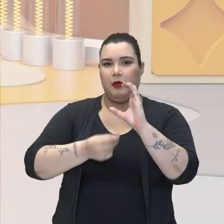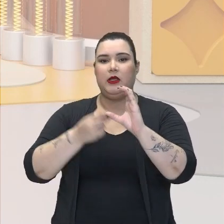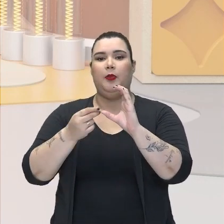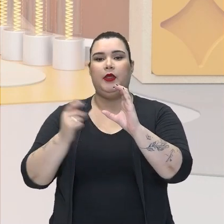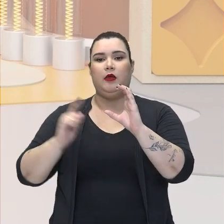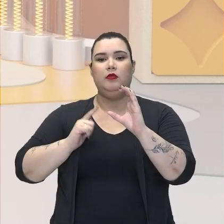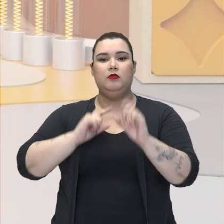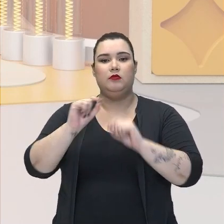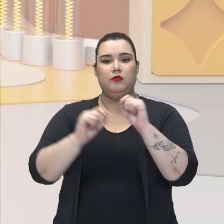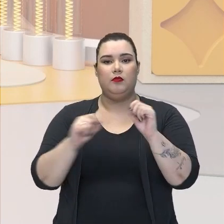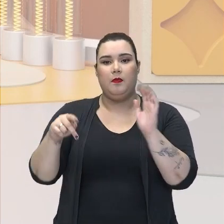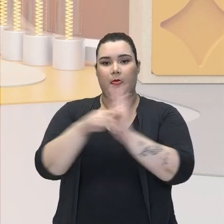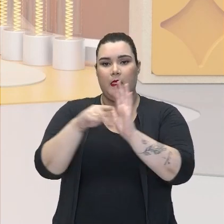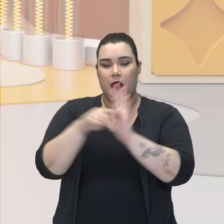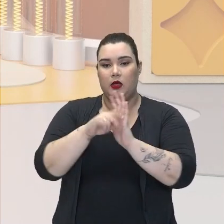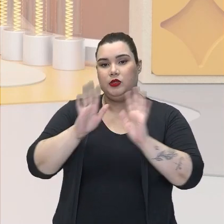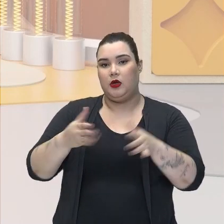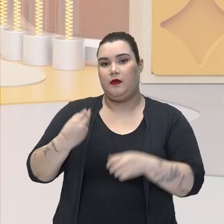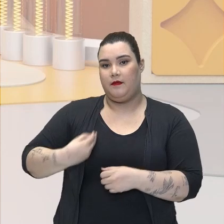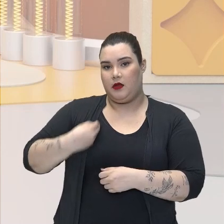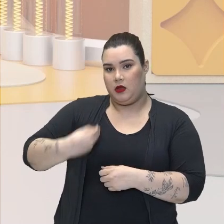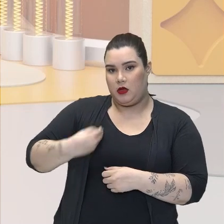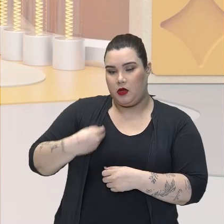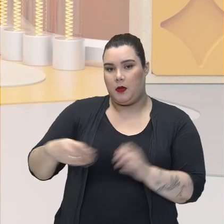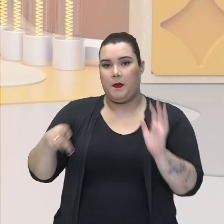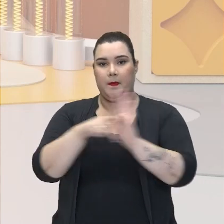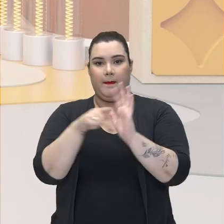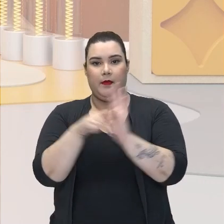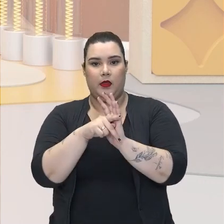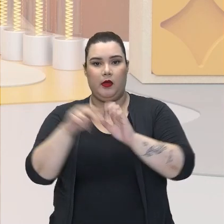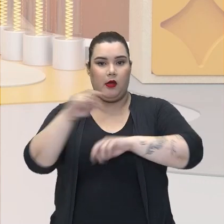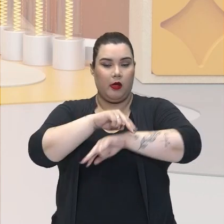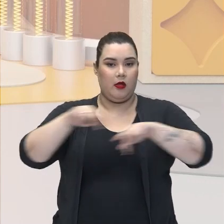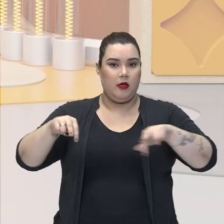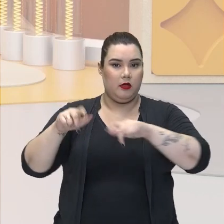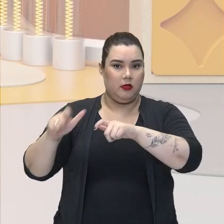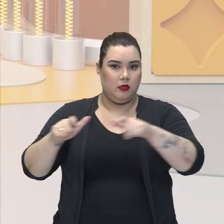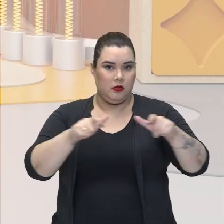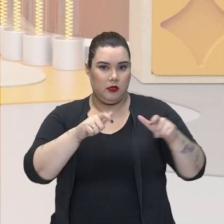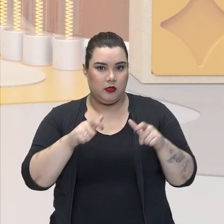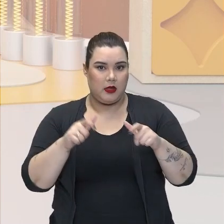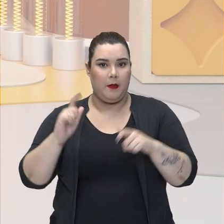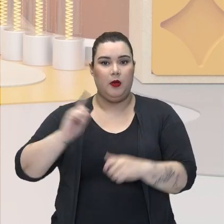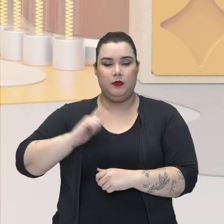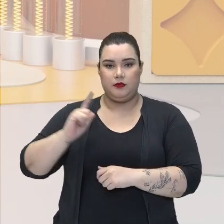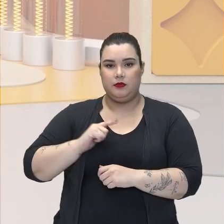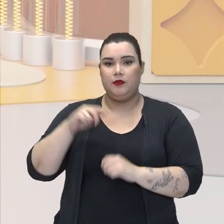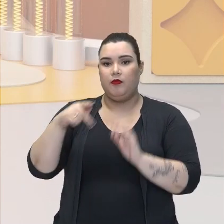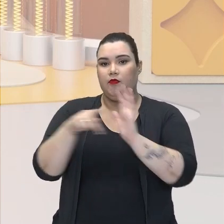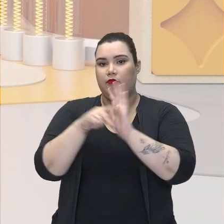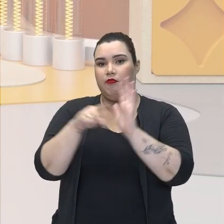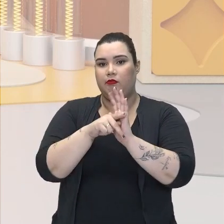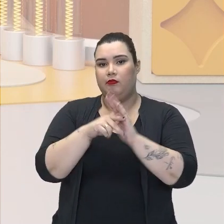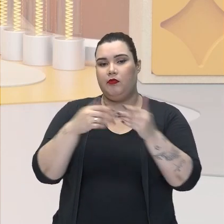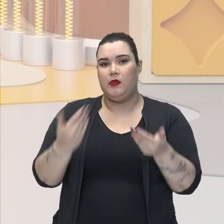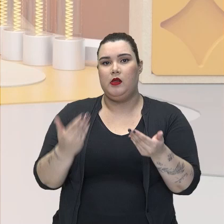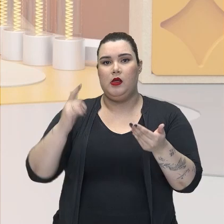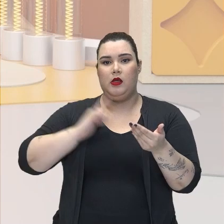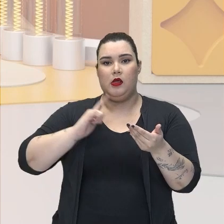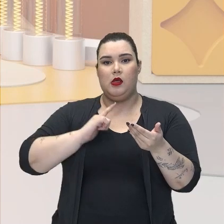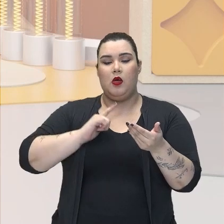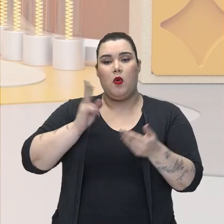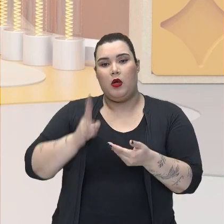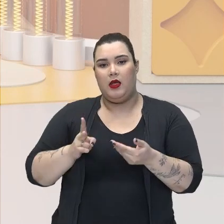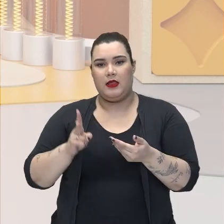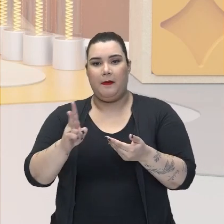crescimento, mas também já vivenciou profundas crises e conseguiu ali se reformular e conseguiu continuar